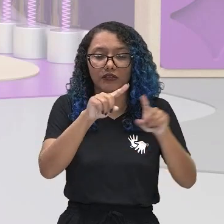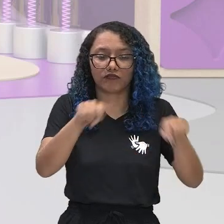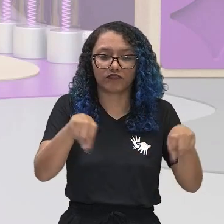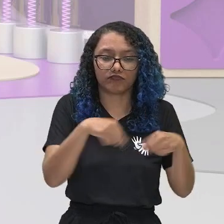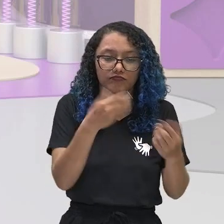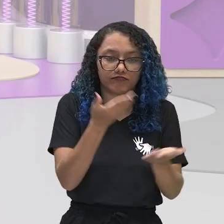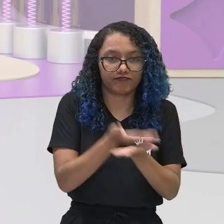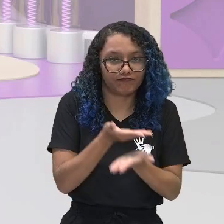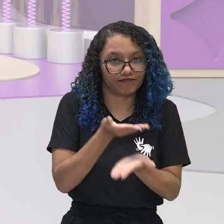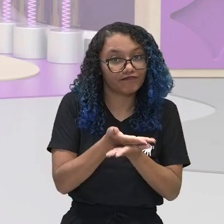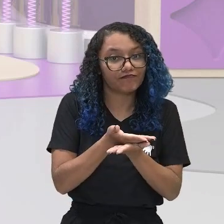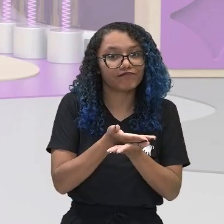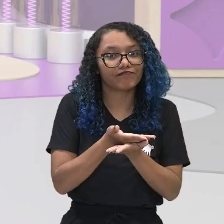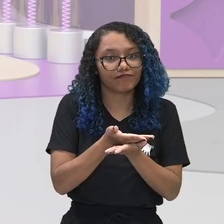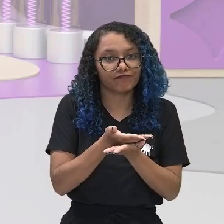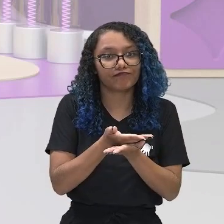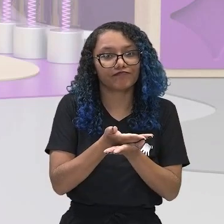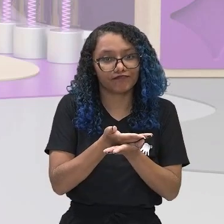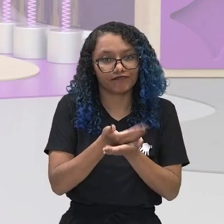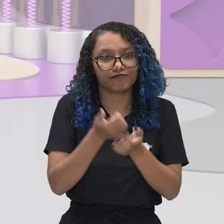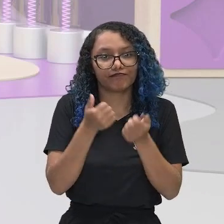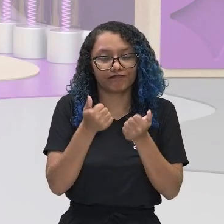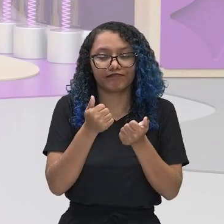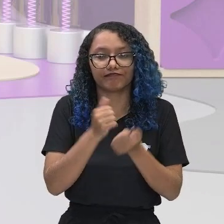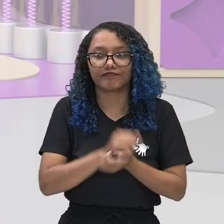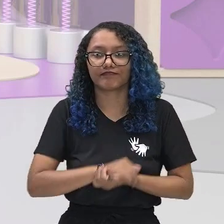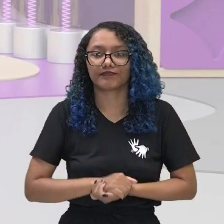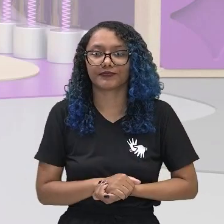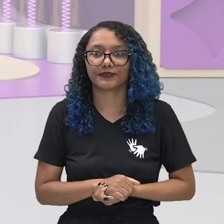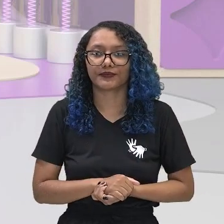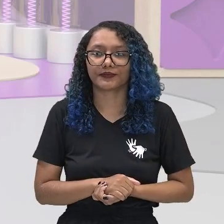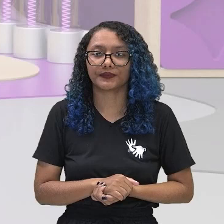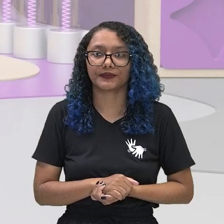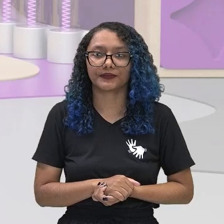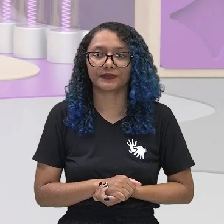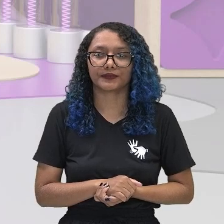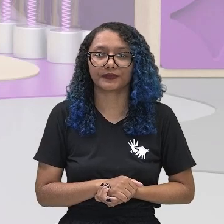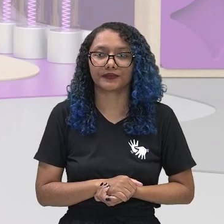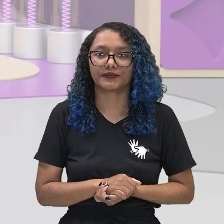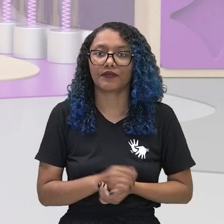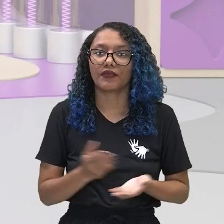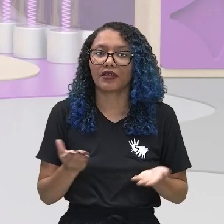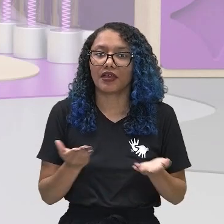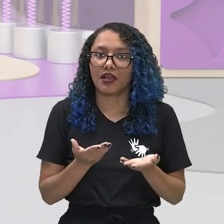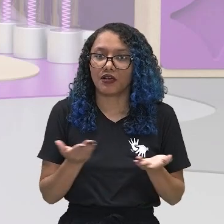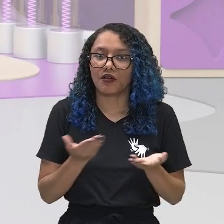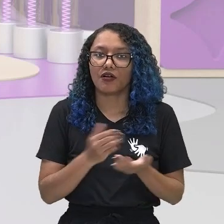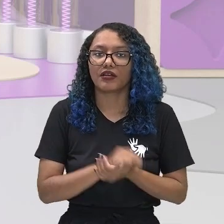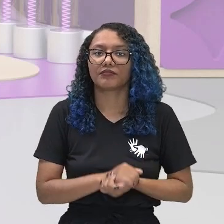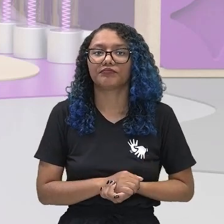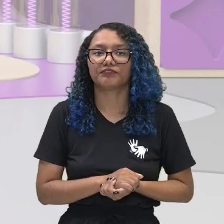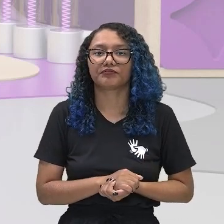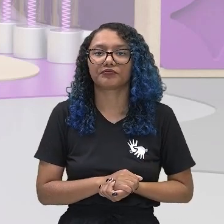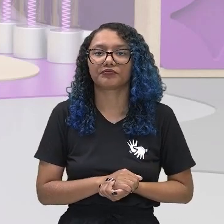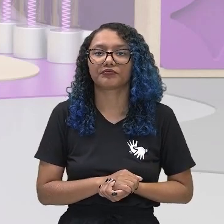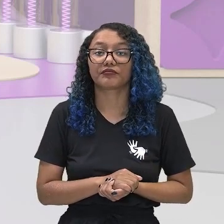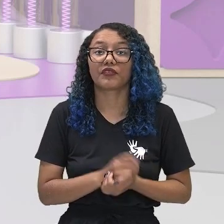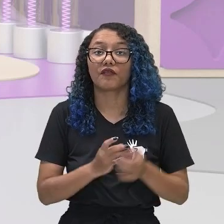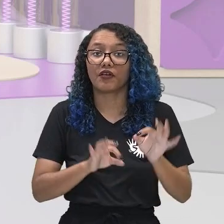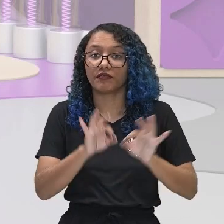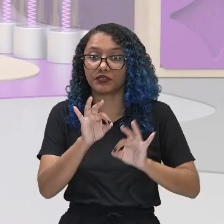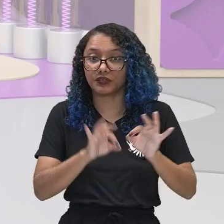de aula ou de sala de aula. Então, vamos fazer a modelagem